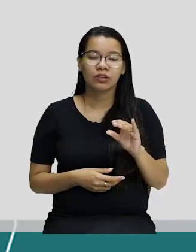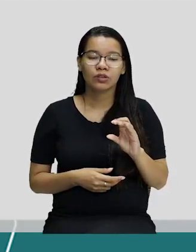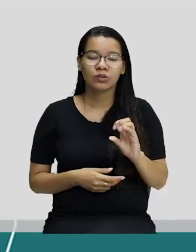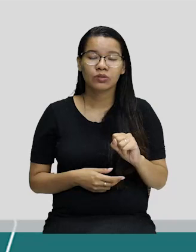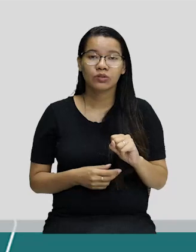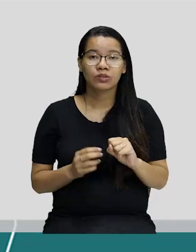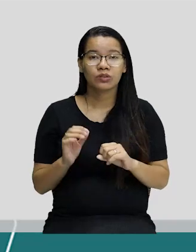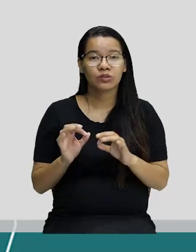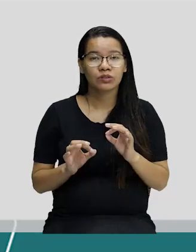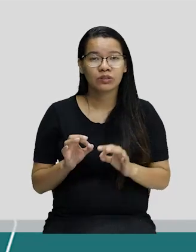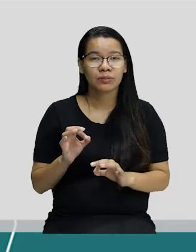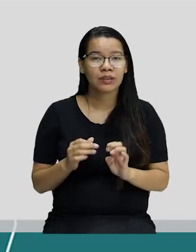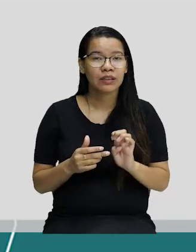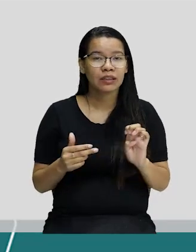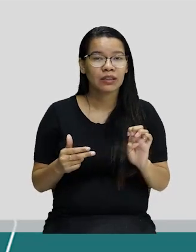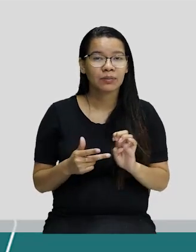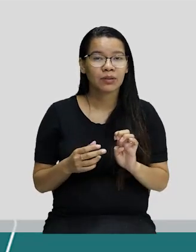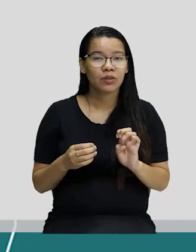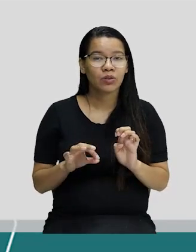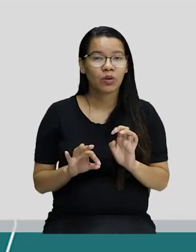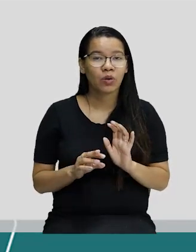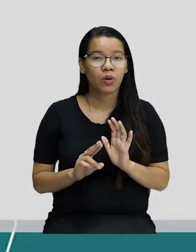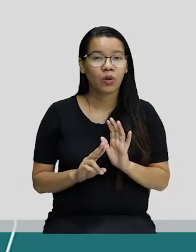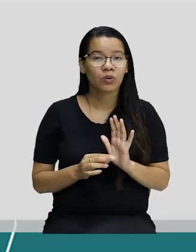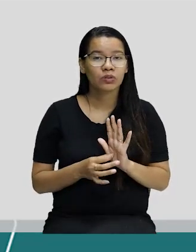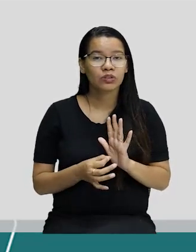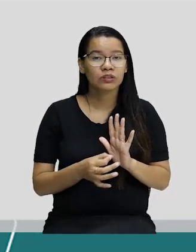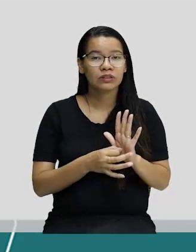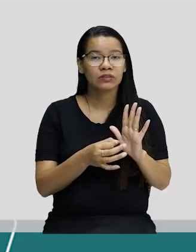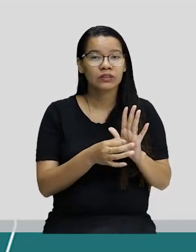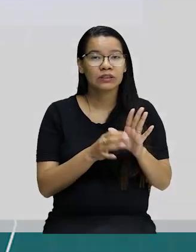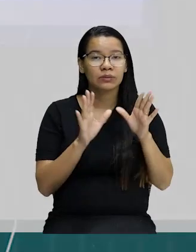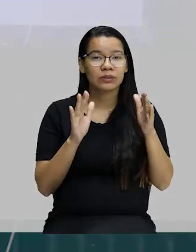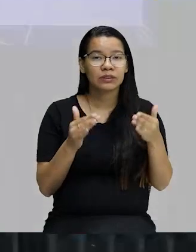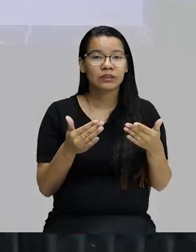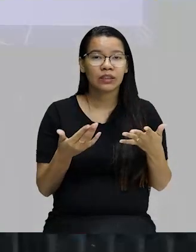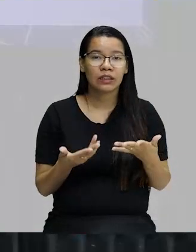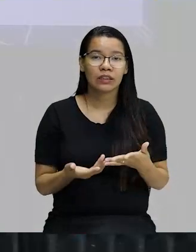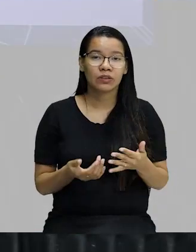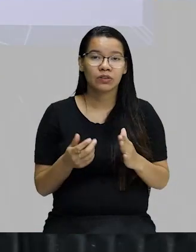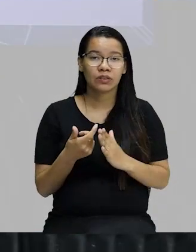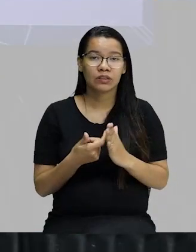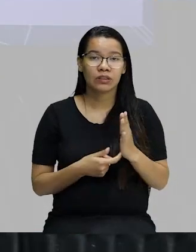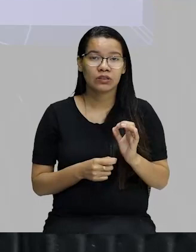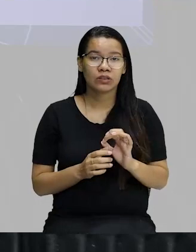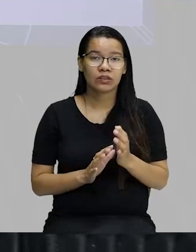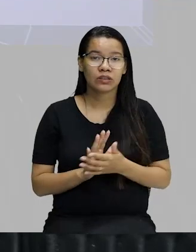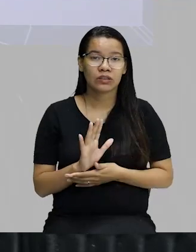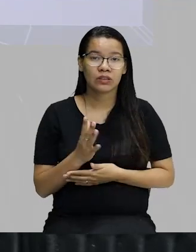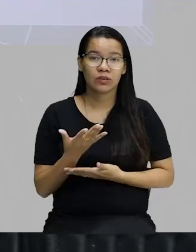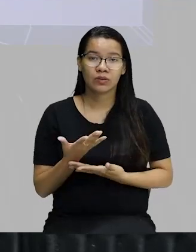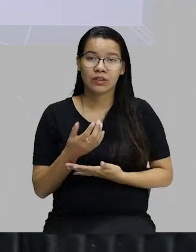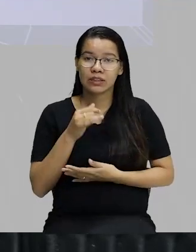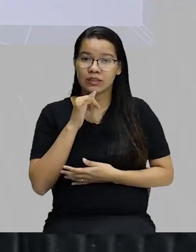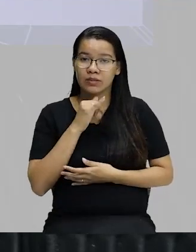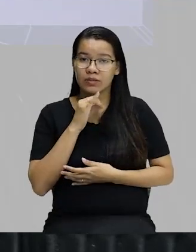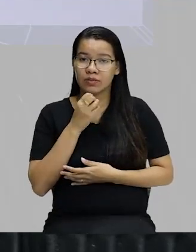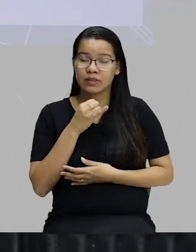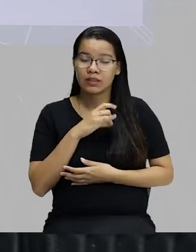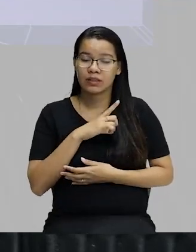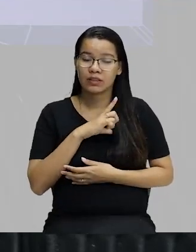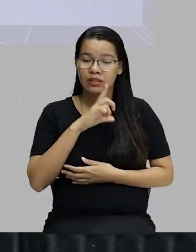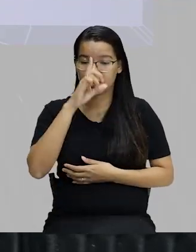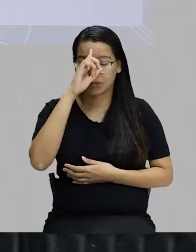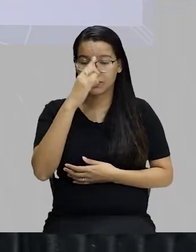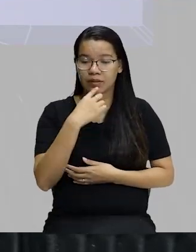a sua atenção na composição do texto. Então, por exemplo, se você tem imagem, título,